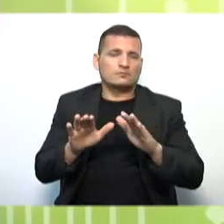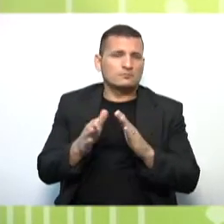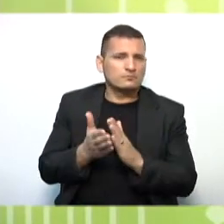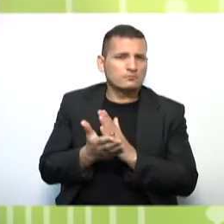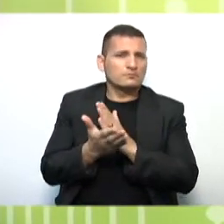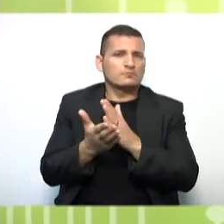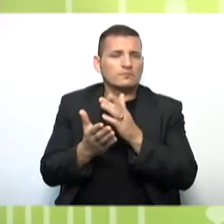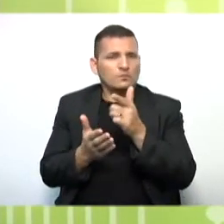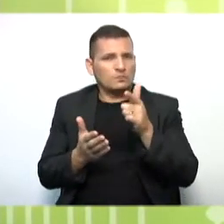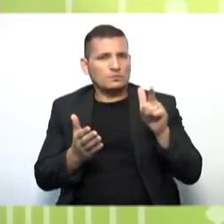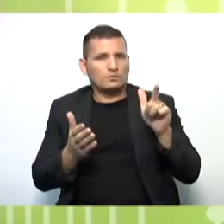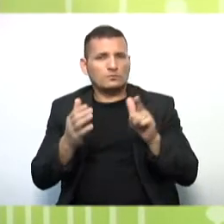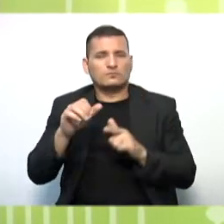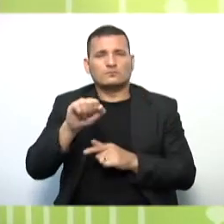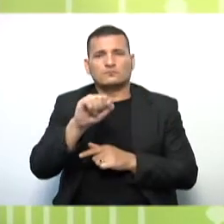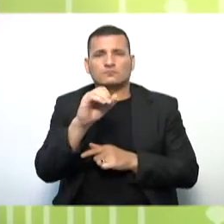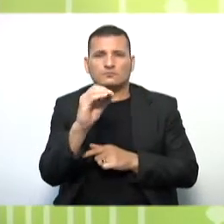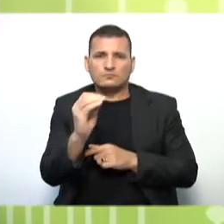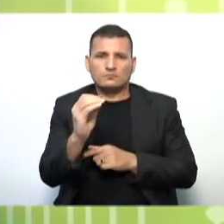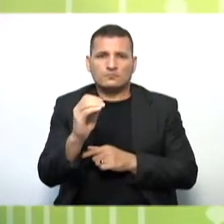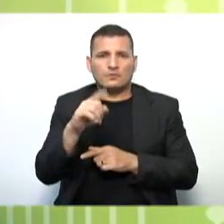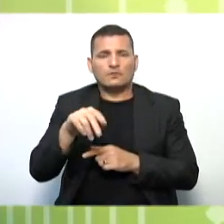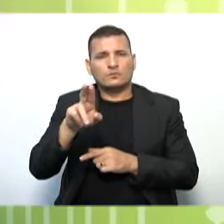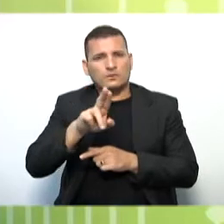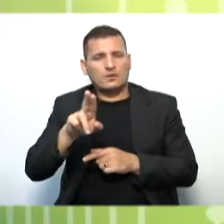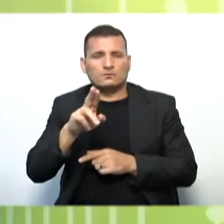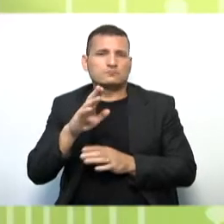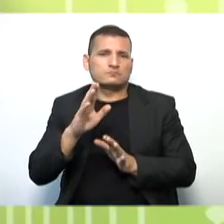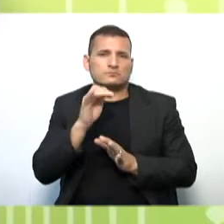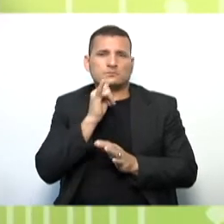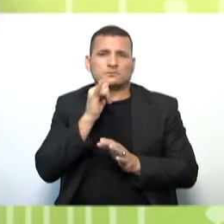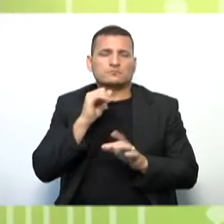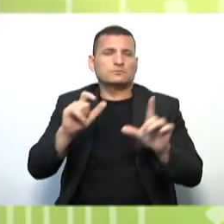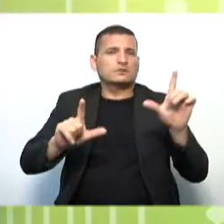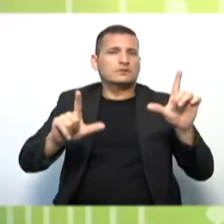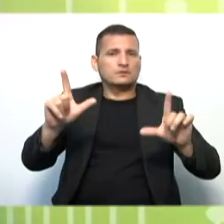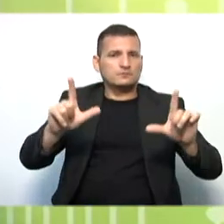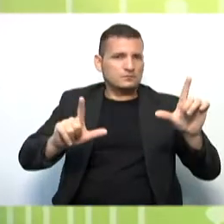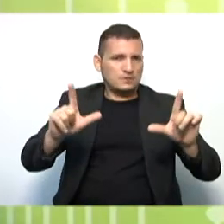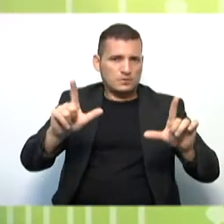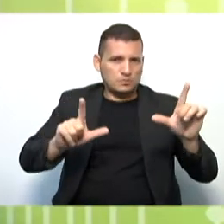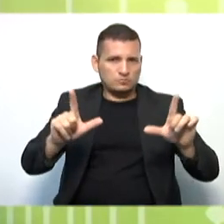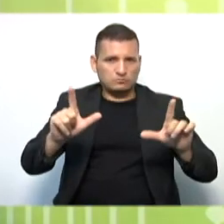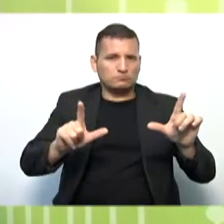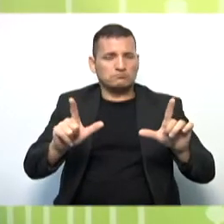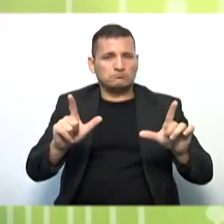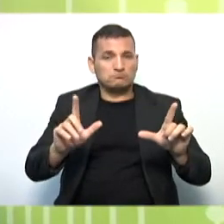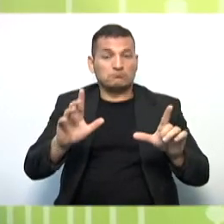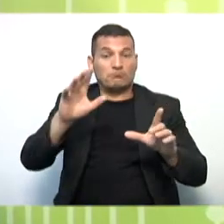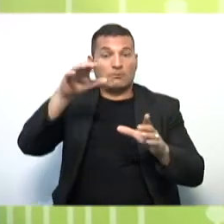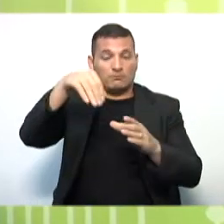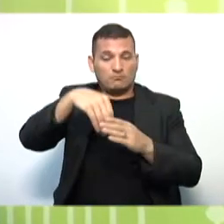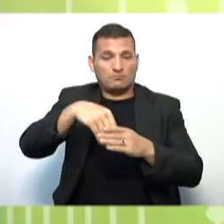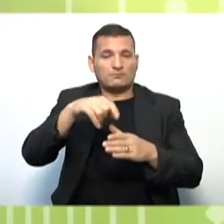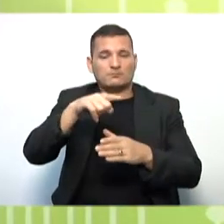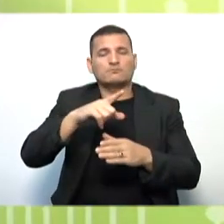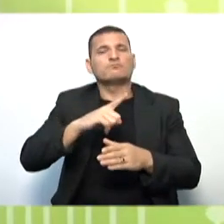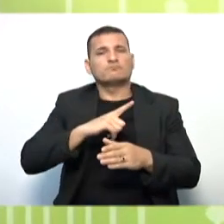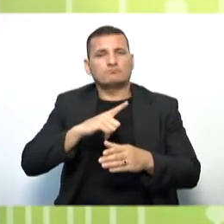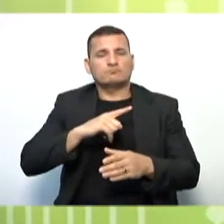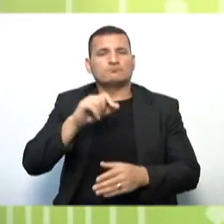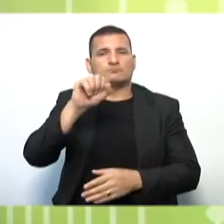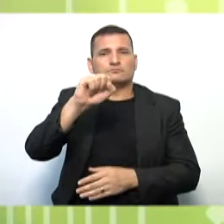operacionais que são usados em televisões, por exemplo. As Smart TVs hoje em dia, né? Cada vez mais, né, professor? Então, um